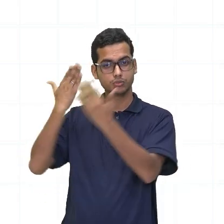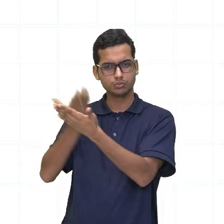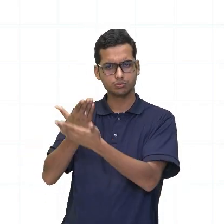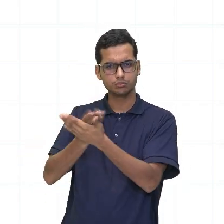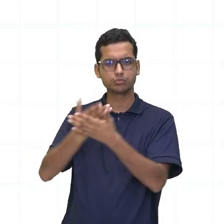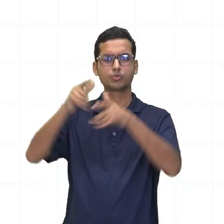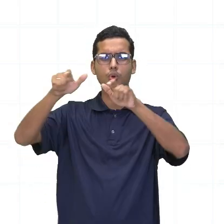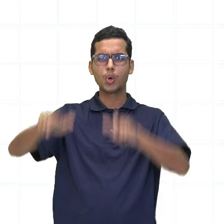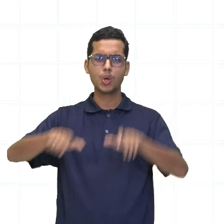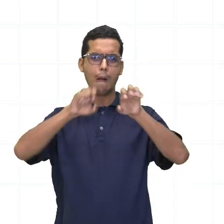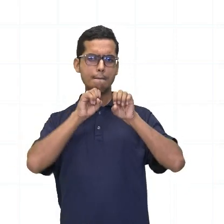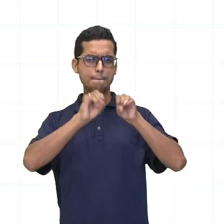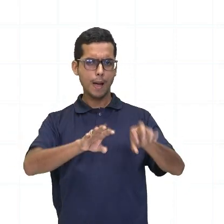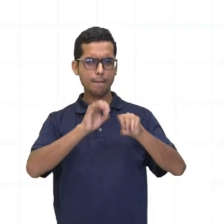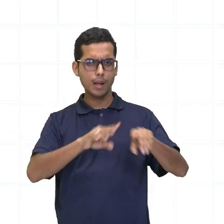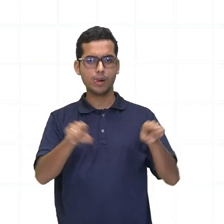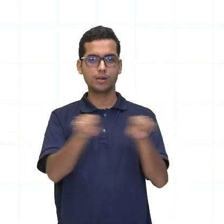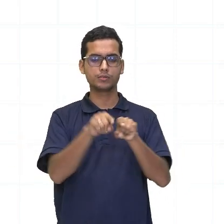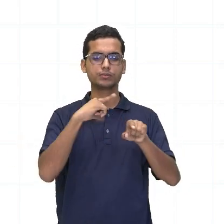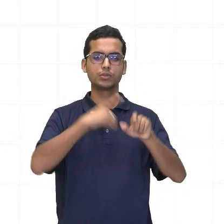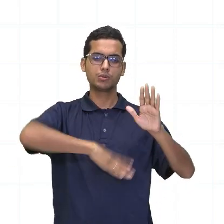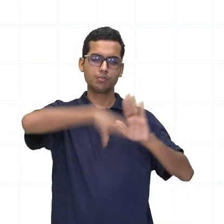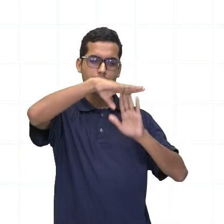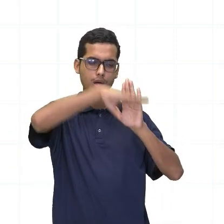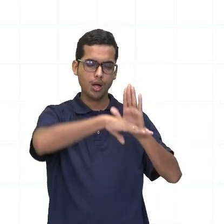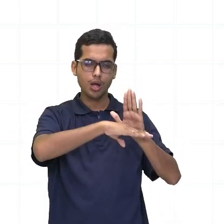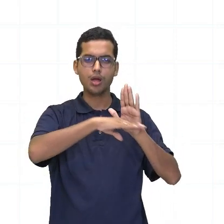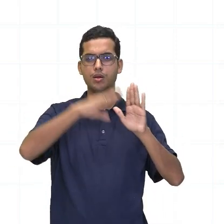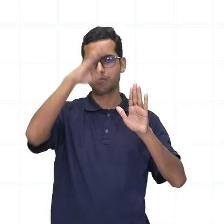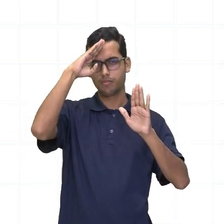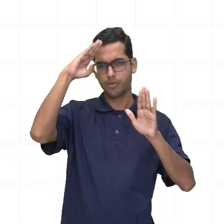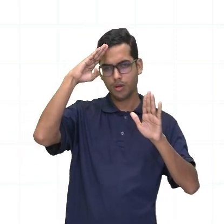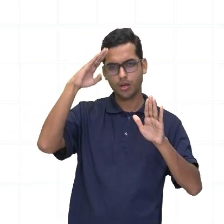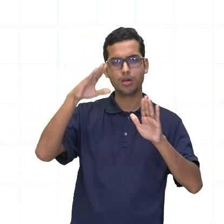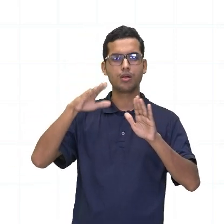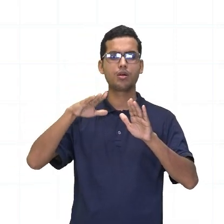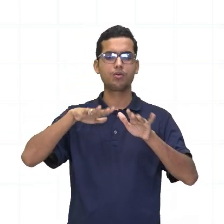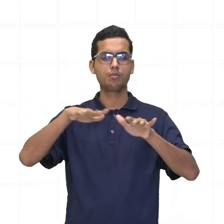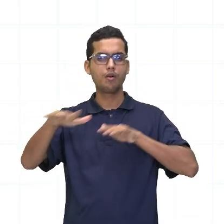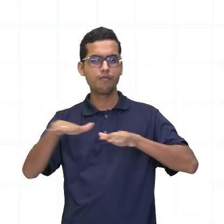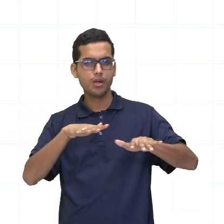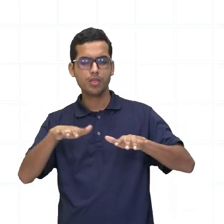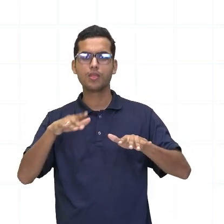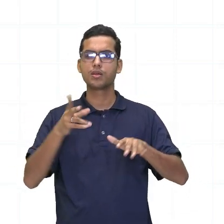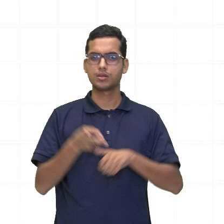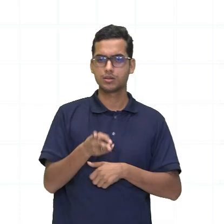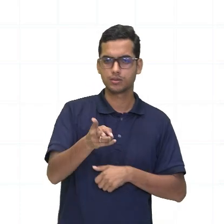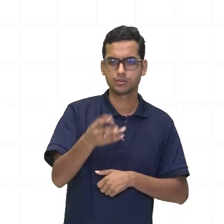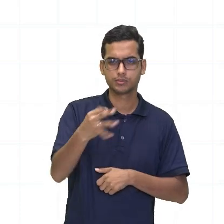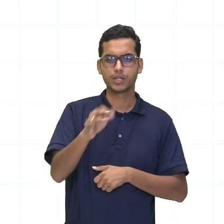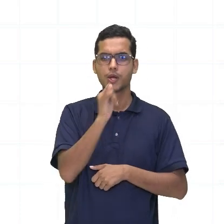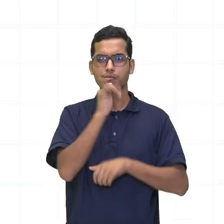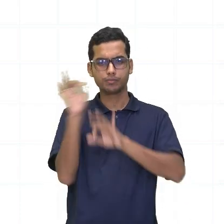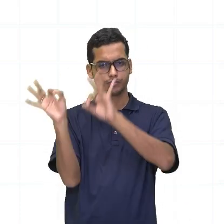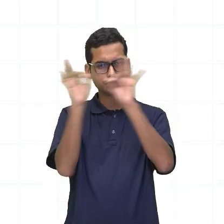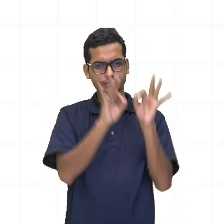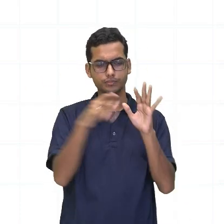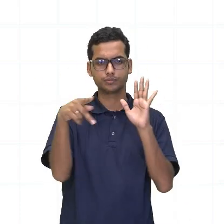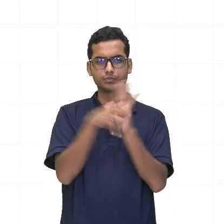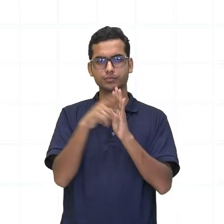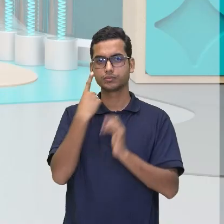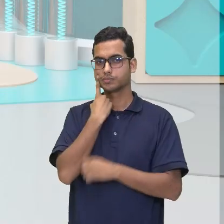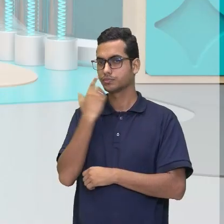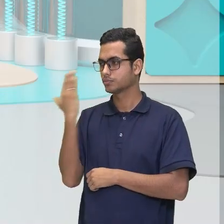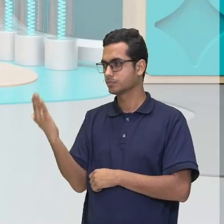né? Tem os passos que são bem acadêmicos. E aí eu trouxe para vocês aqui esse exemplo da dança hula. Vamos